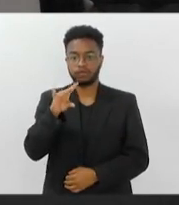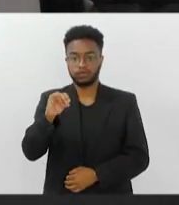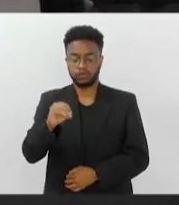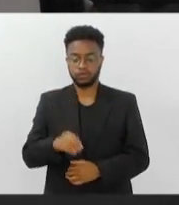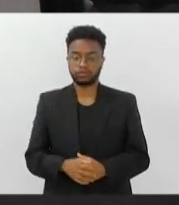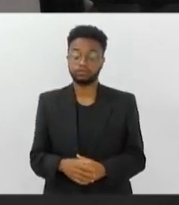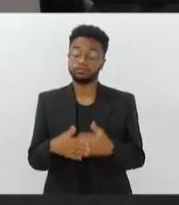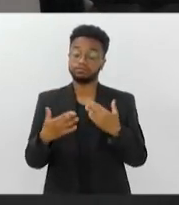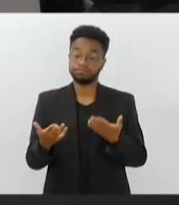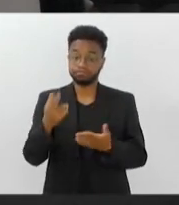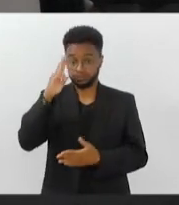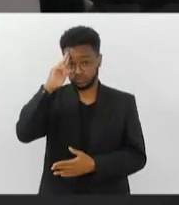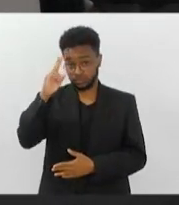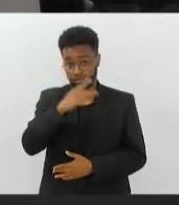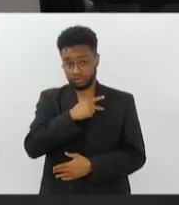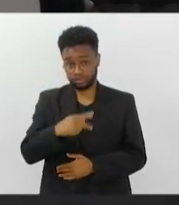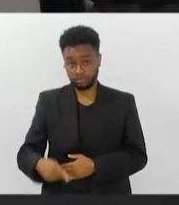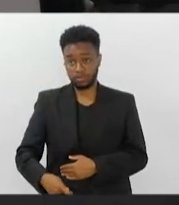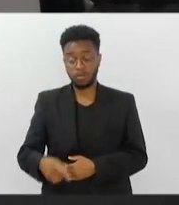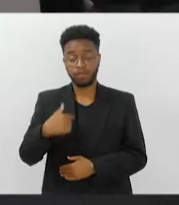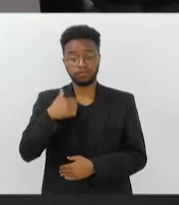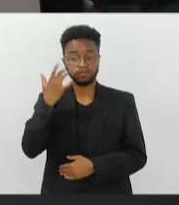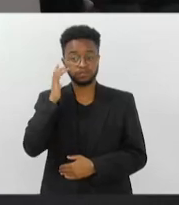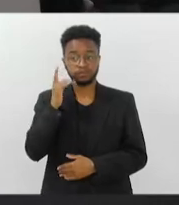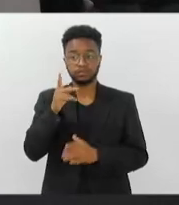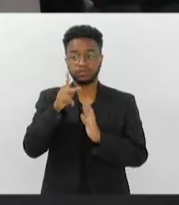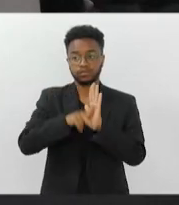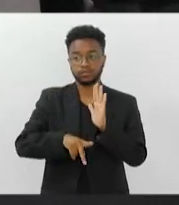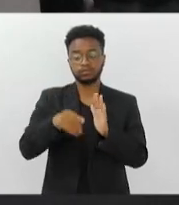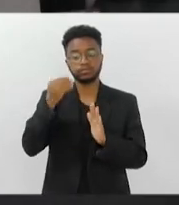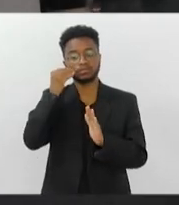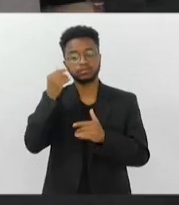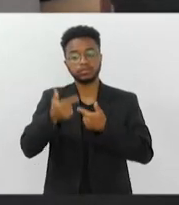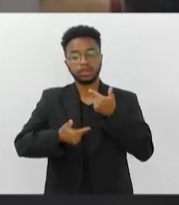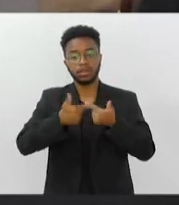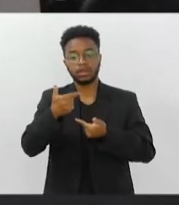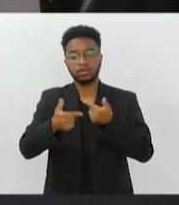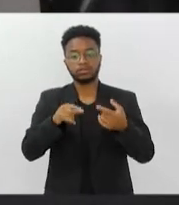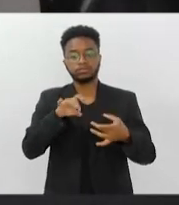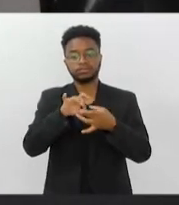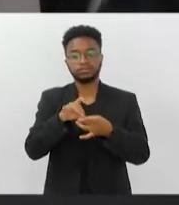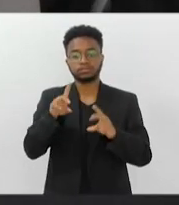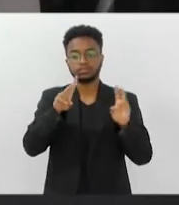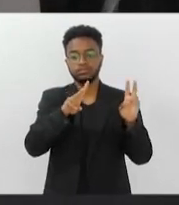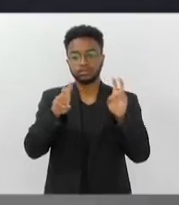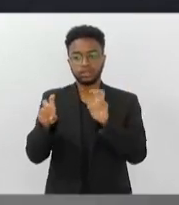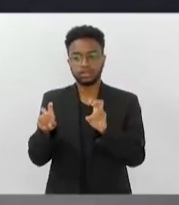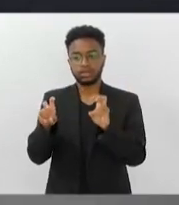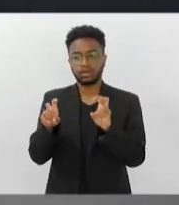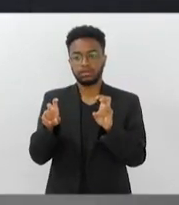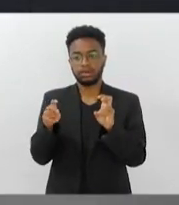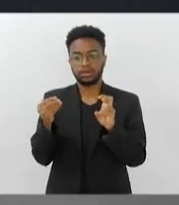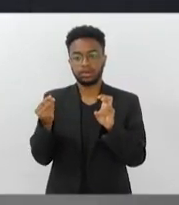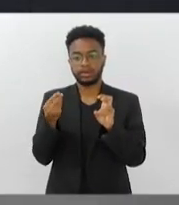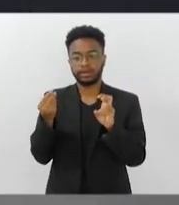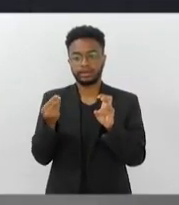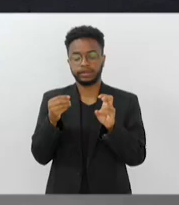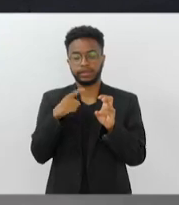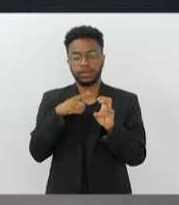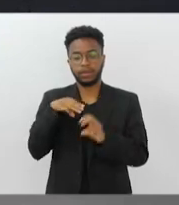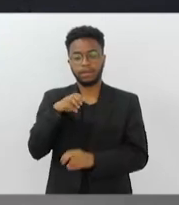Senhor presidente, eu acho que o projeto ele tenta trabalhar com uma questão, né, tem um